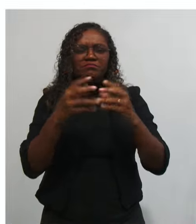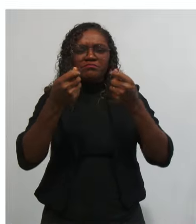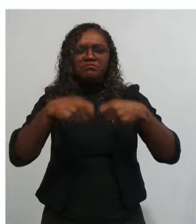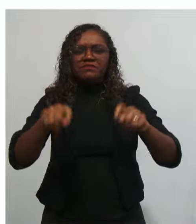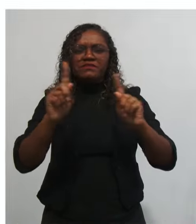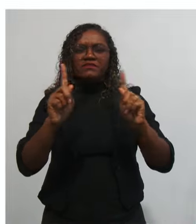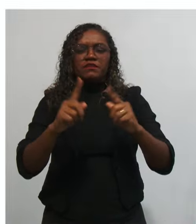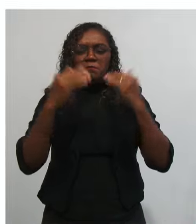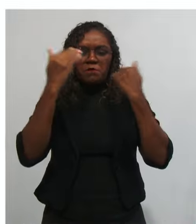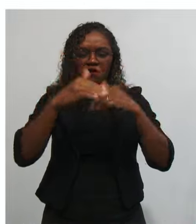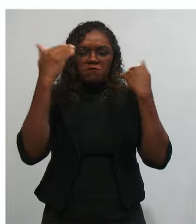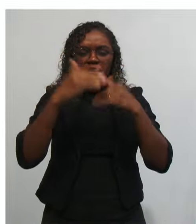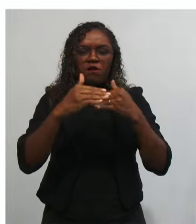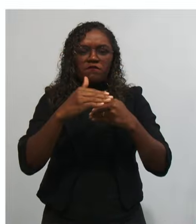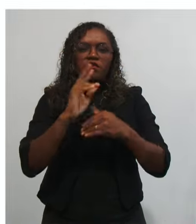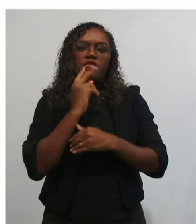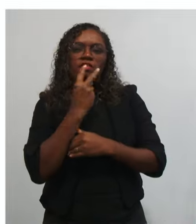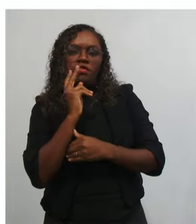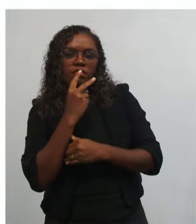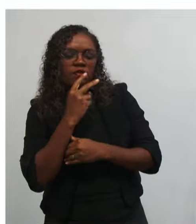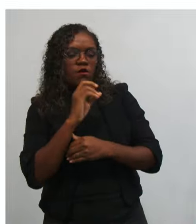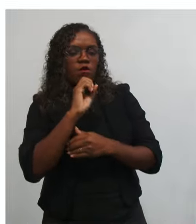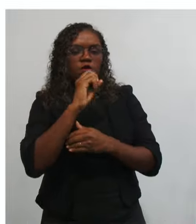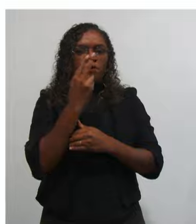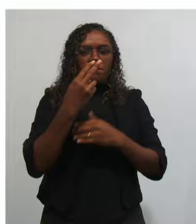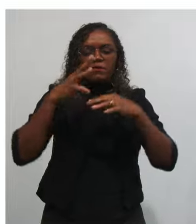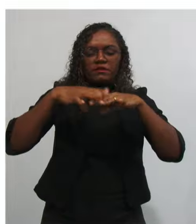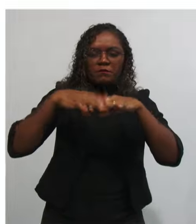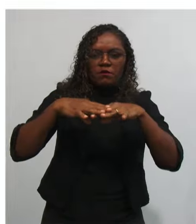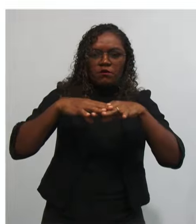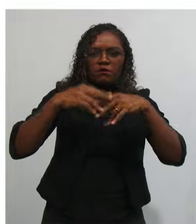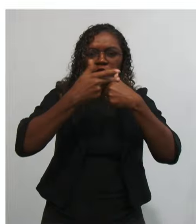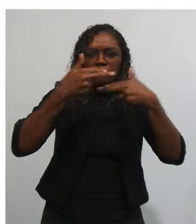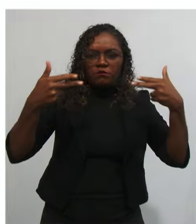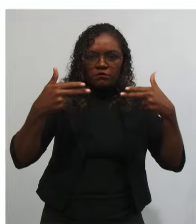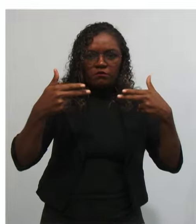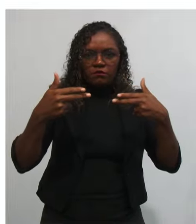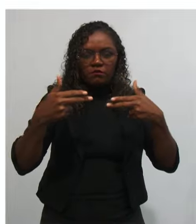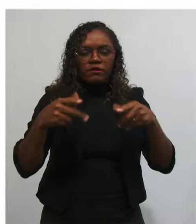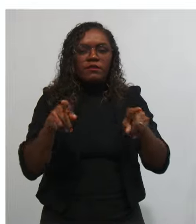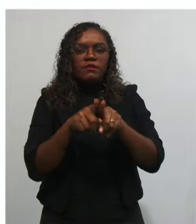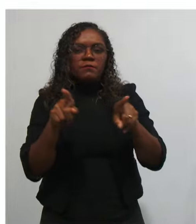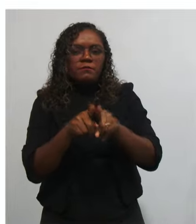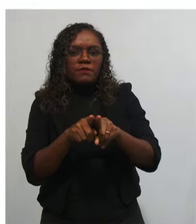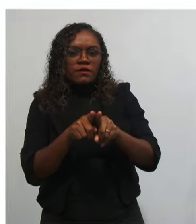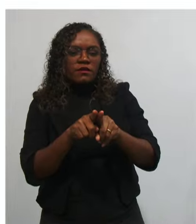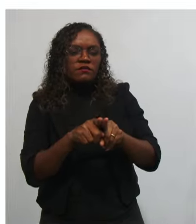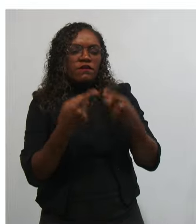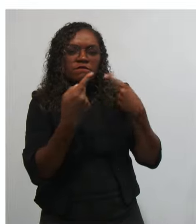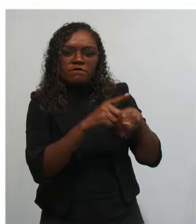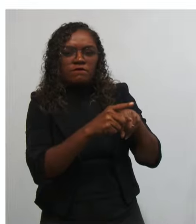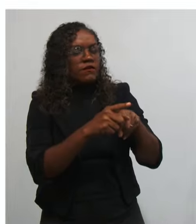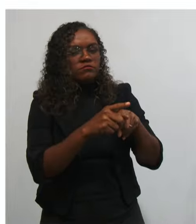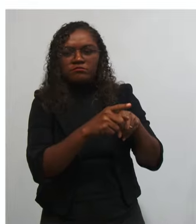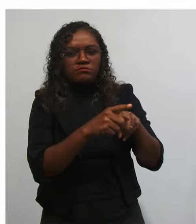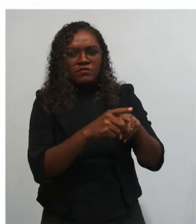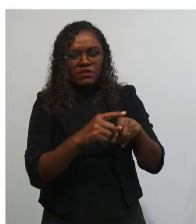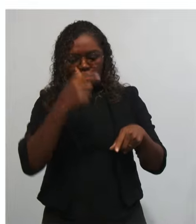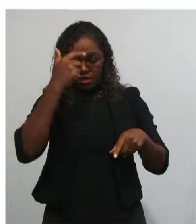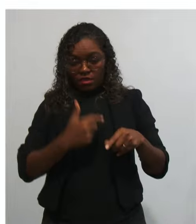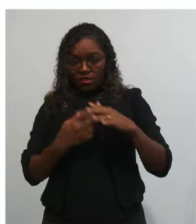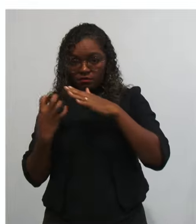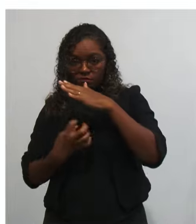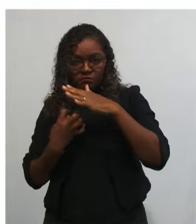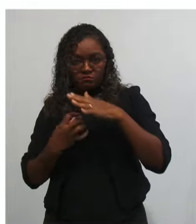prova para que pegadinha para que o aluno aceste er né Sem armadilhas a gente não é uma empresa